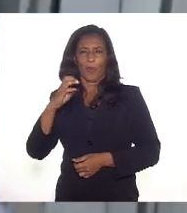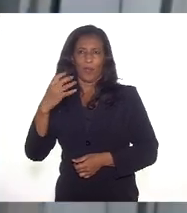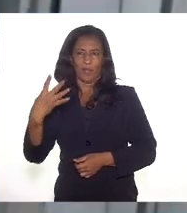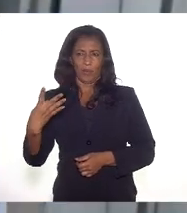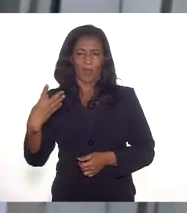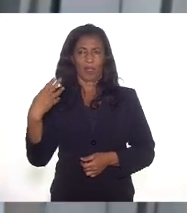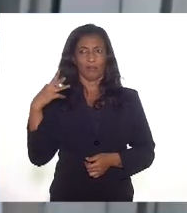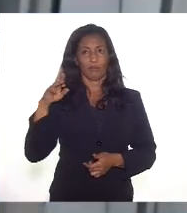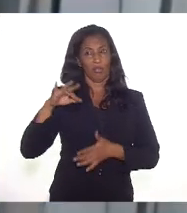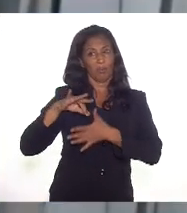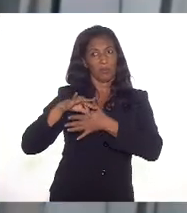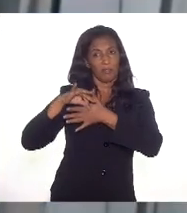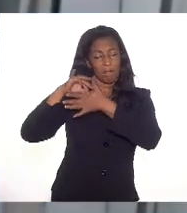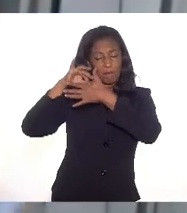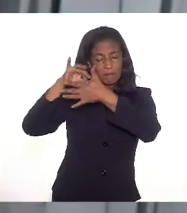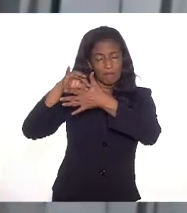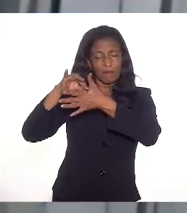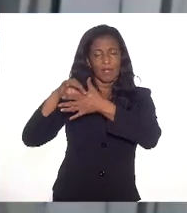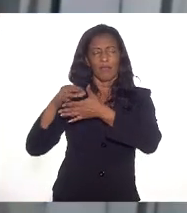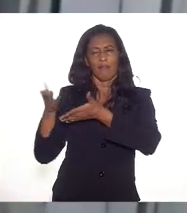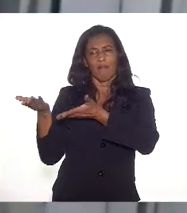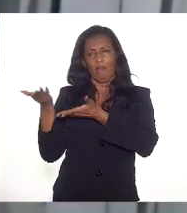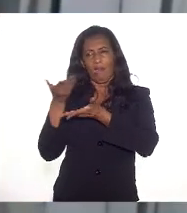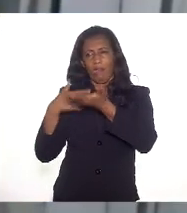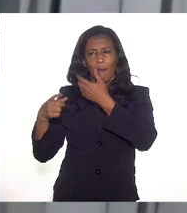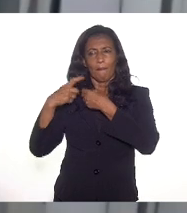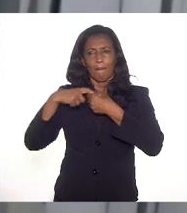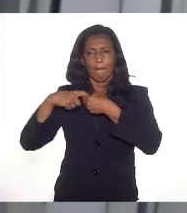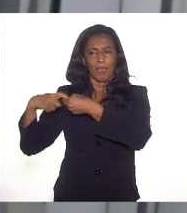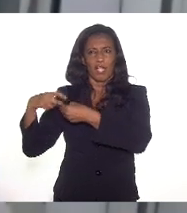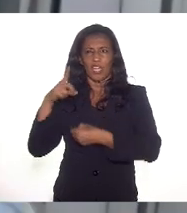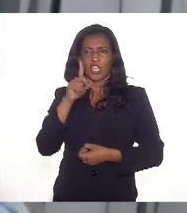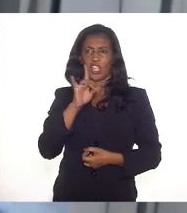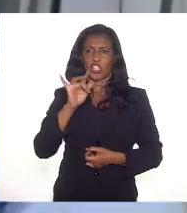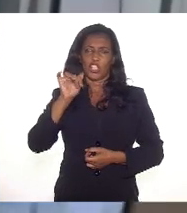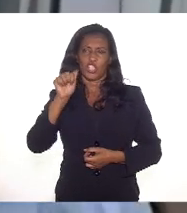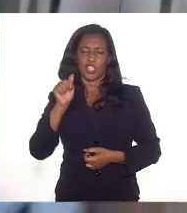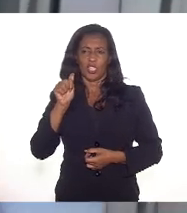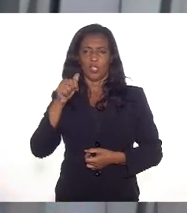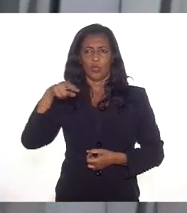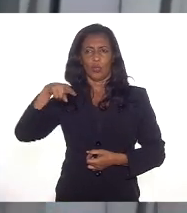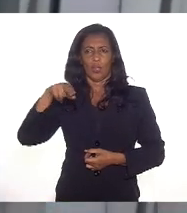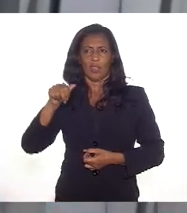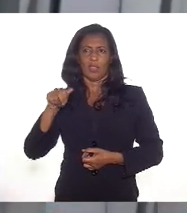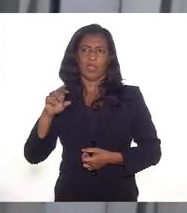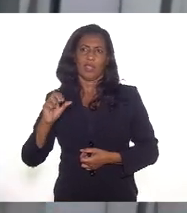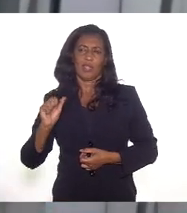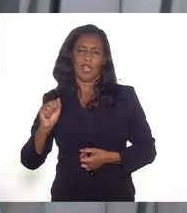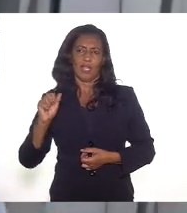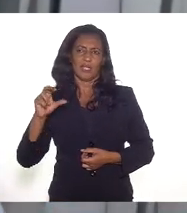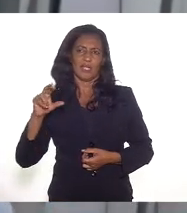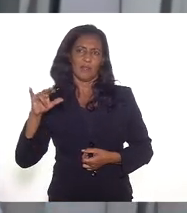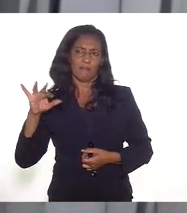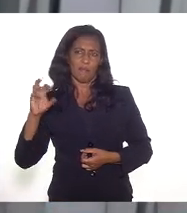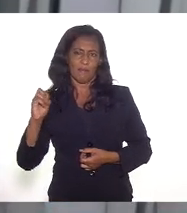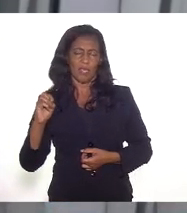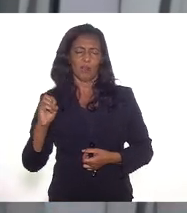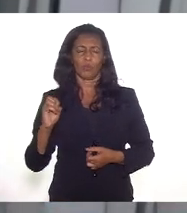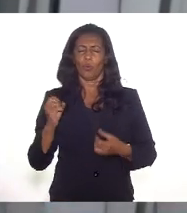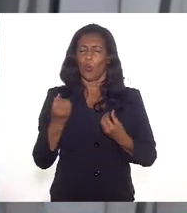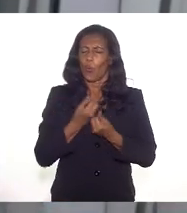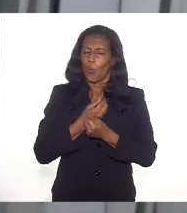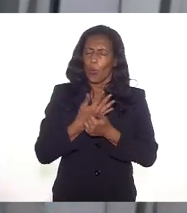liderada e parceira de Abdias do Nascimento e tantas contribuições